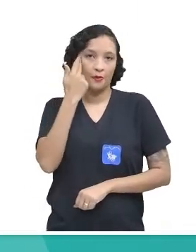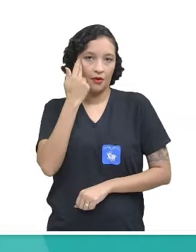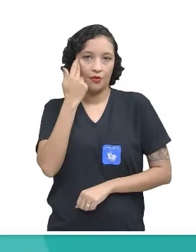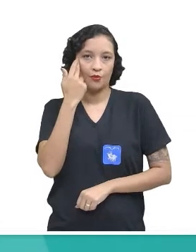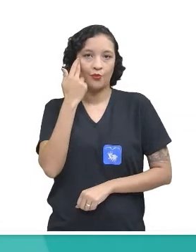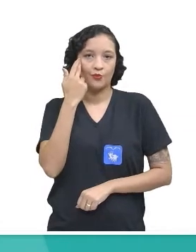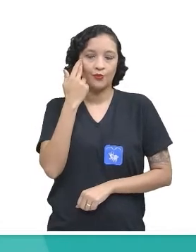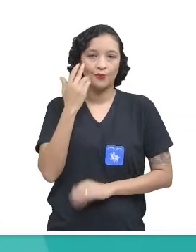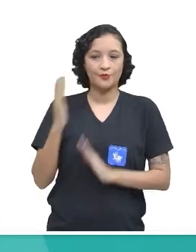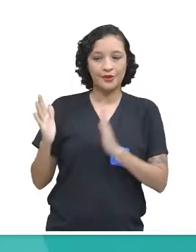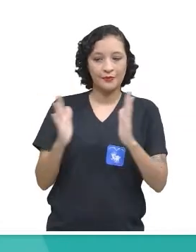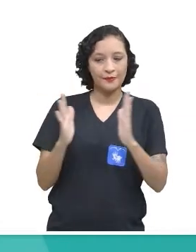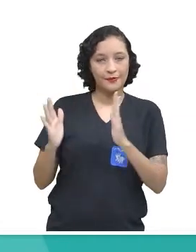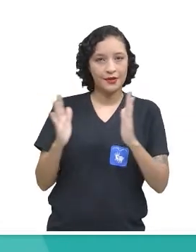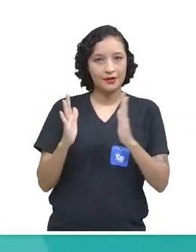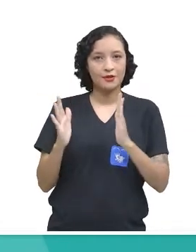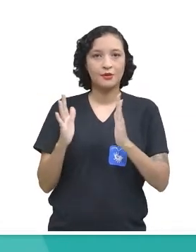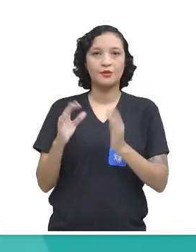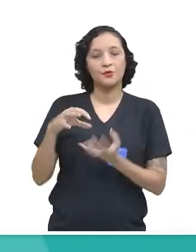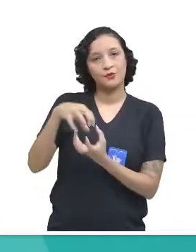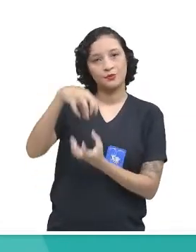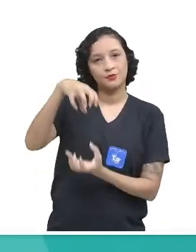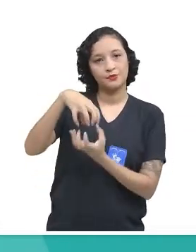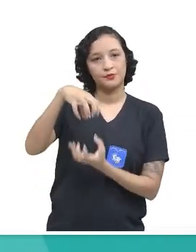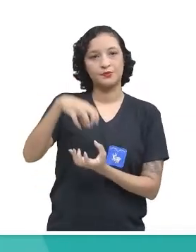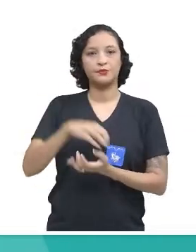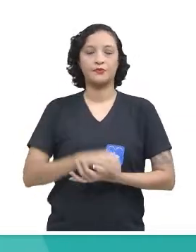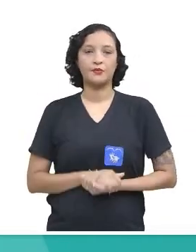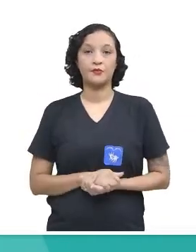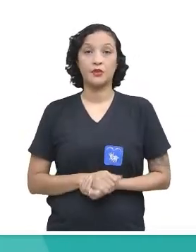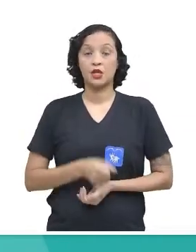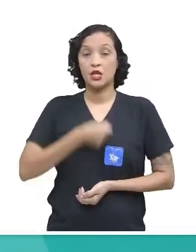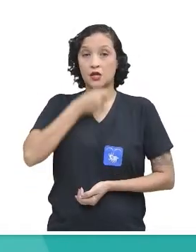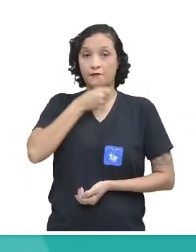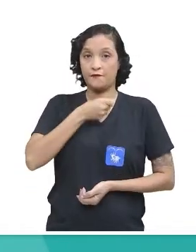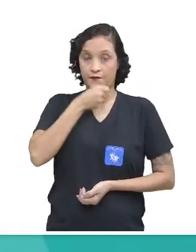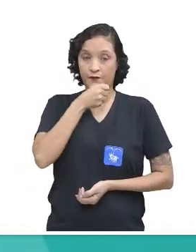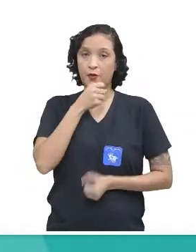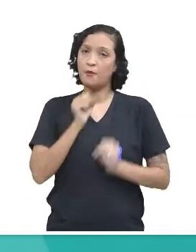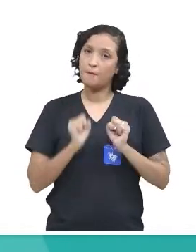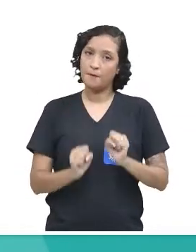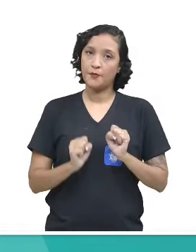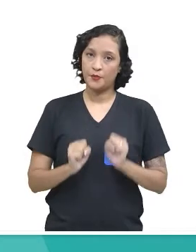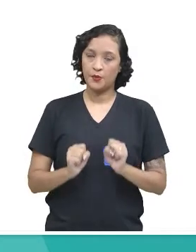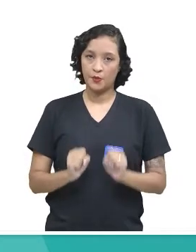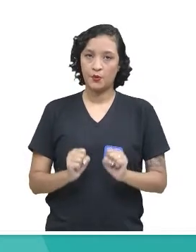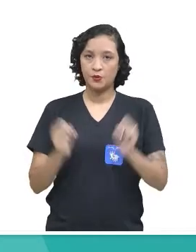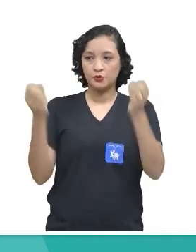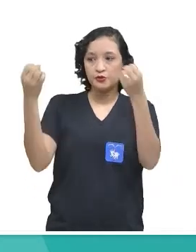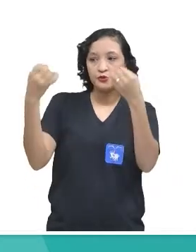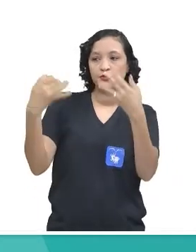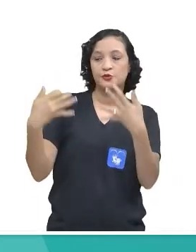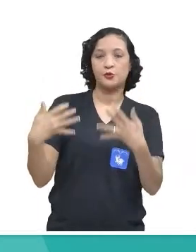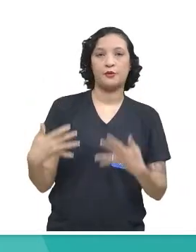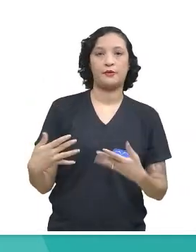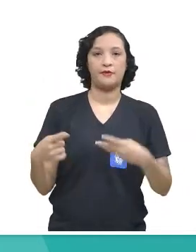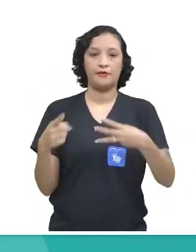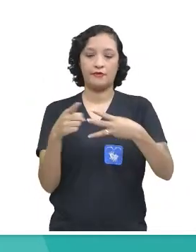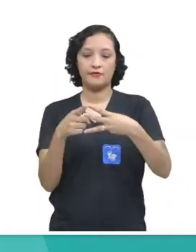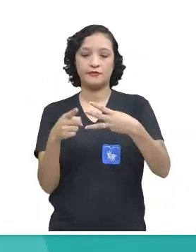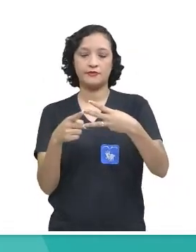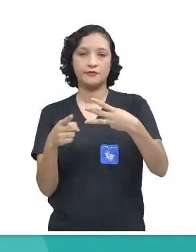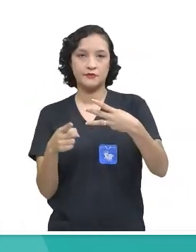vida, é considerado normal. E o envelhecimento, ele pode ser explicado em 3 dimensões: